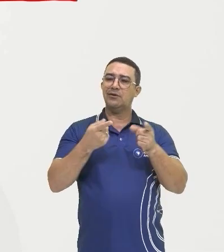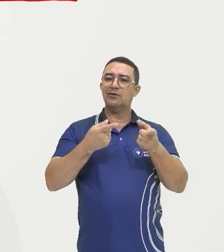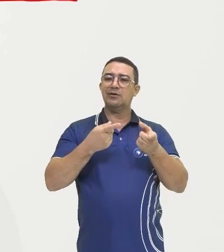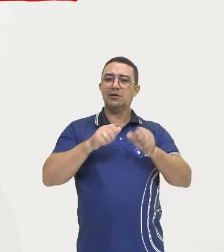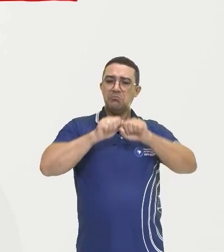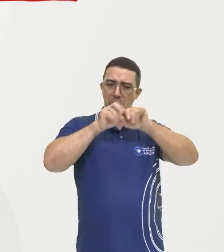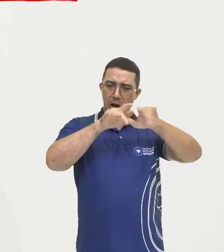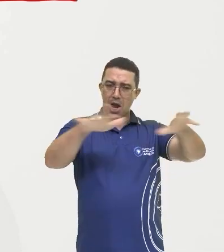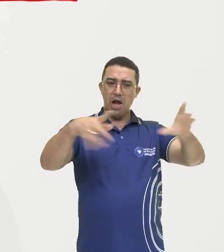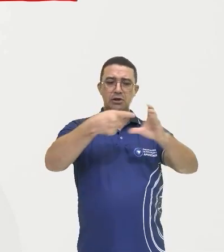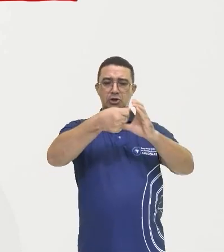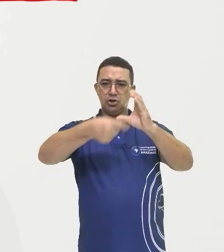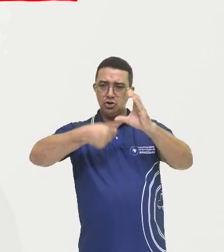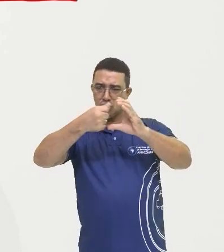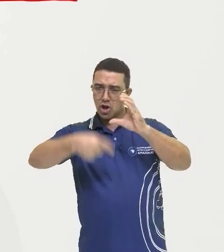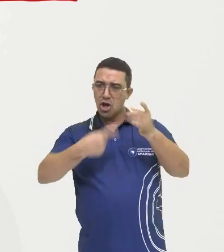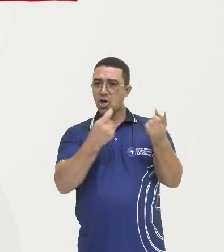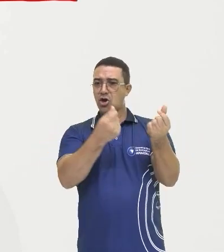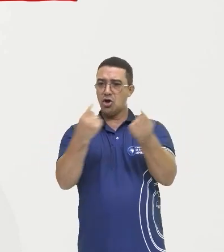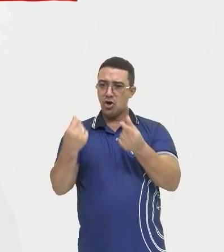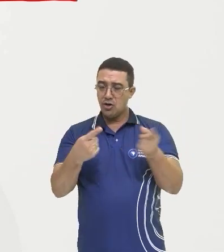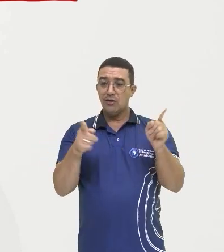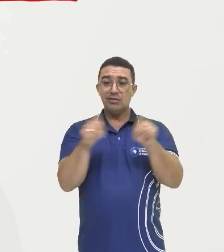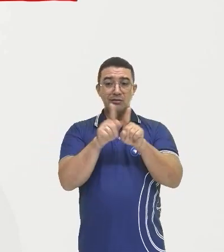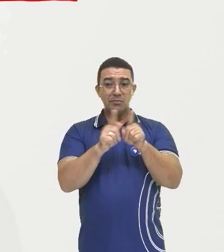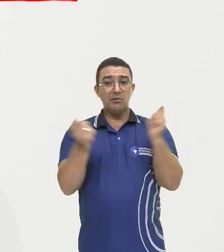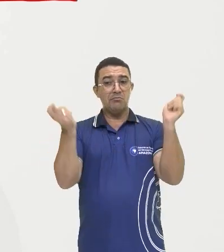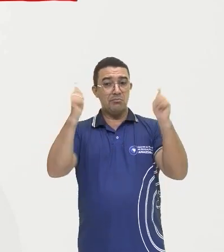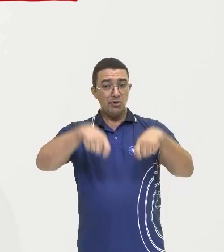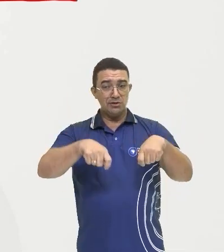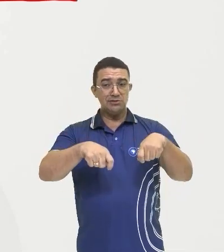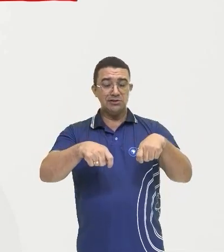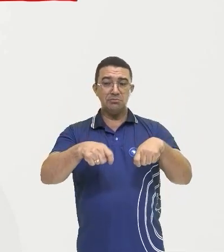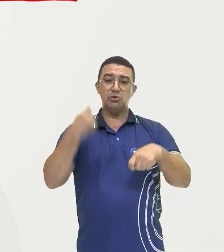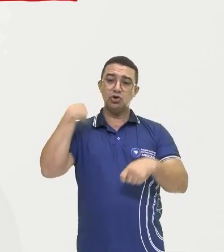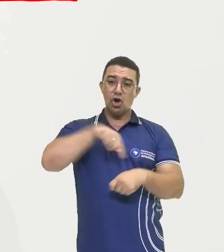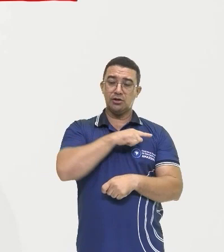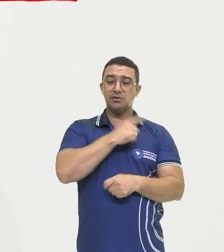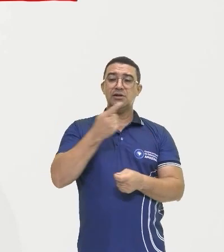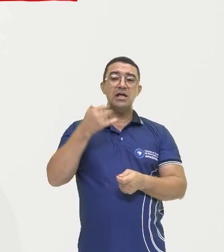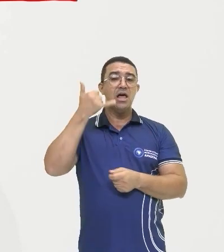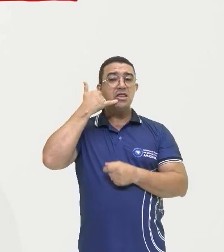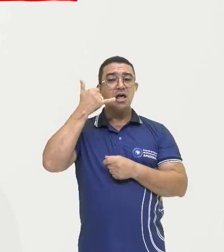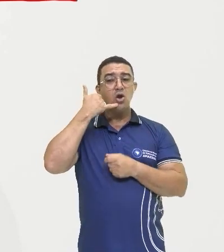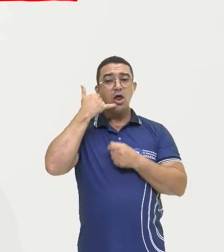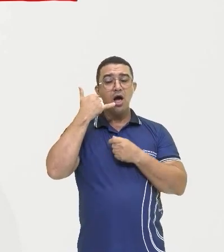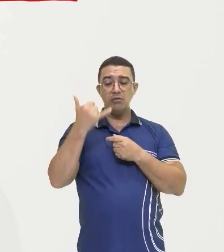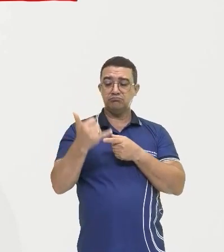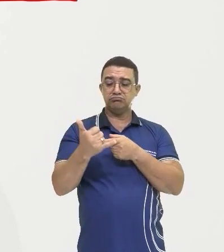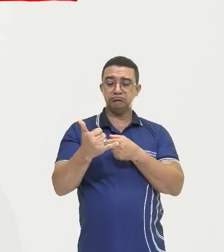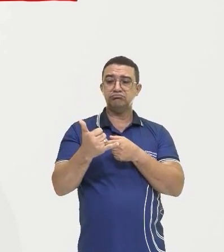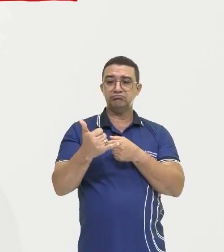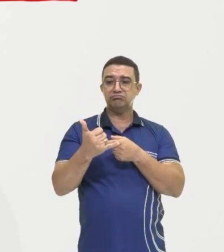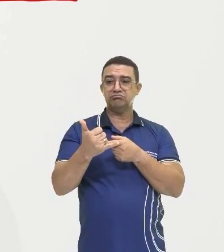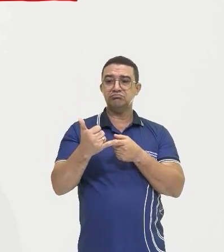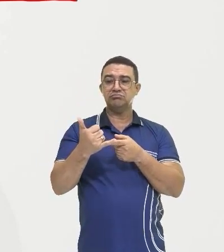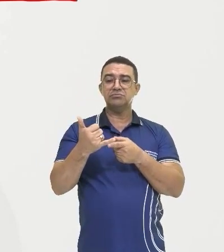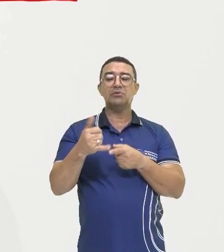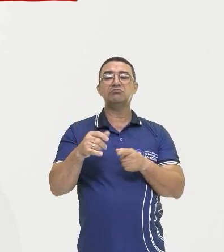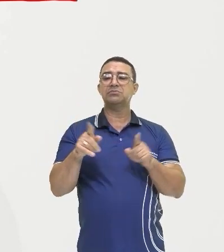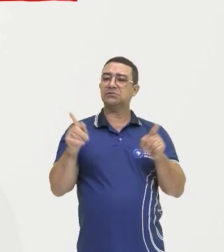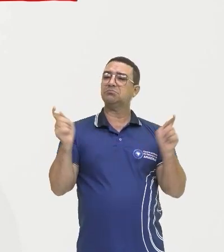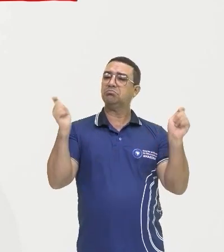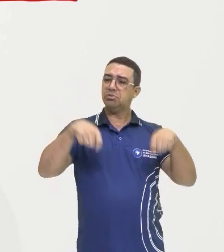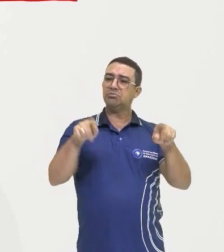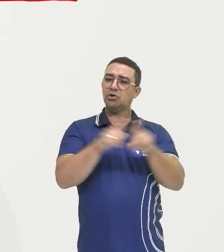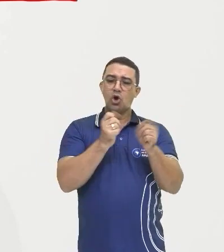global e possibilitaram também que nós aqui, com nossos smartphones, pudéssemos comprar